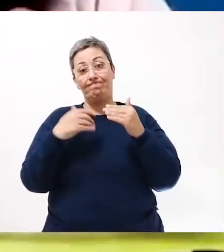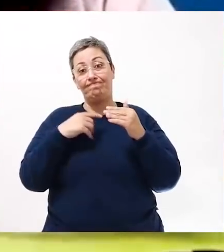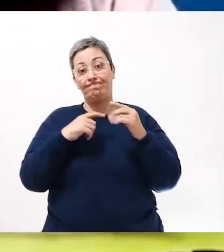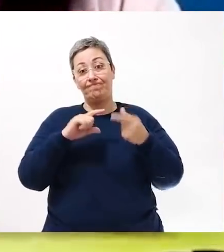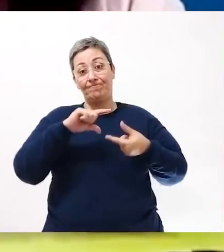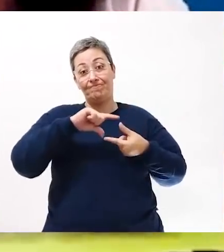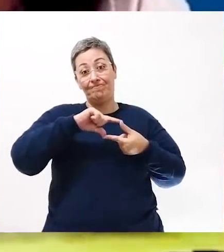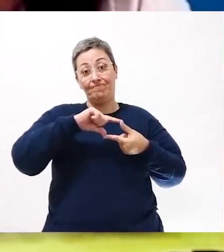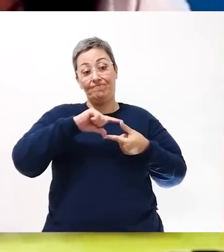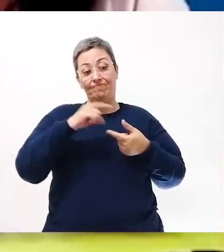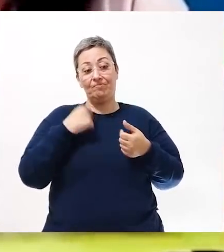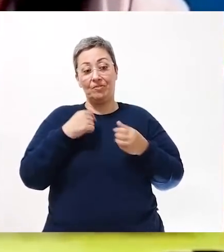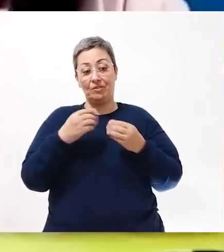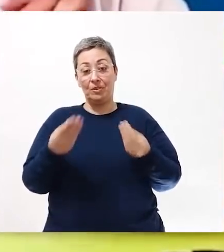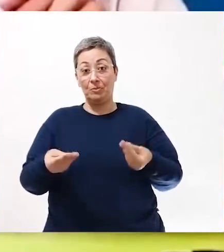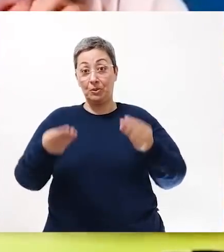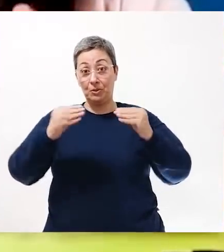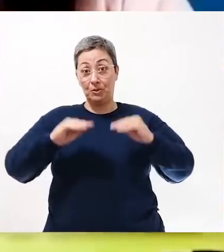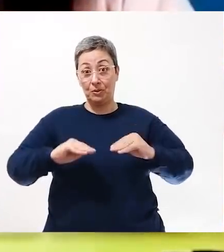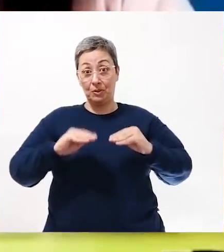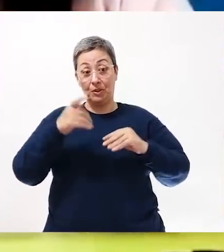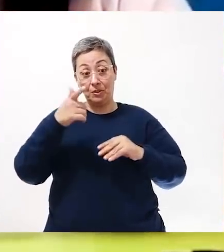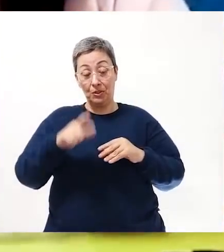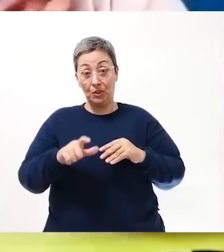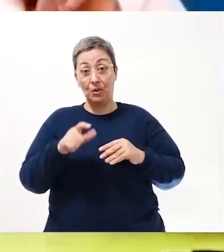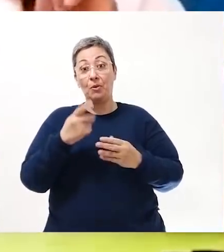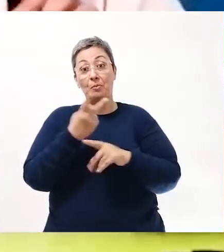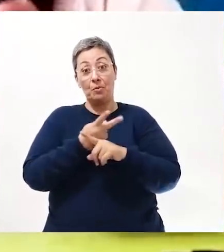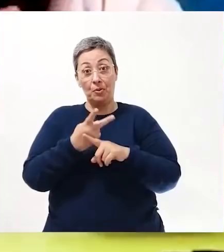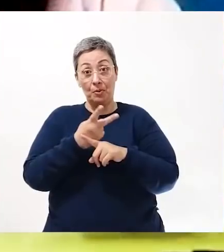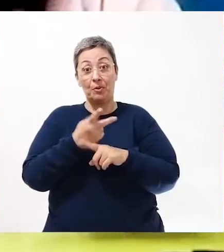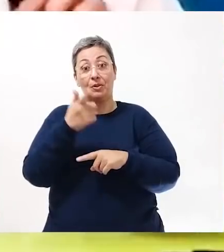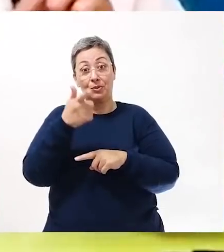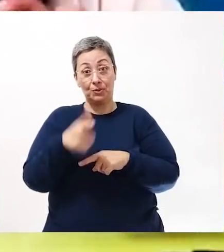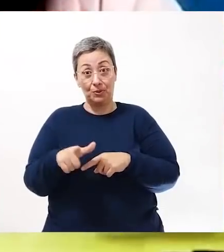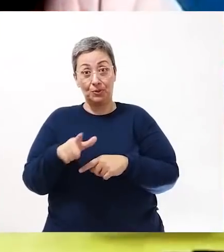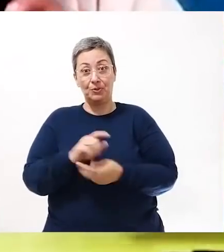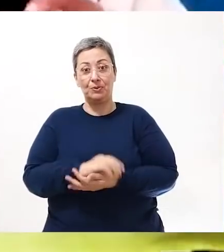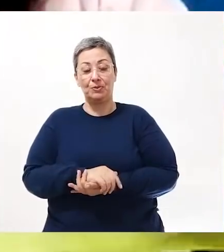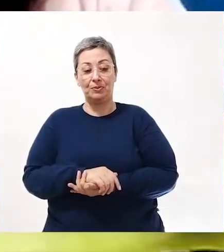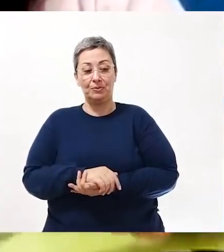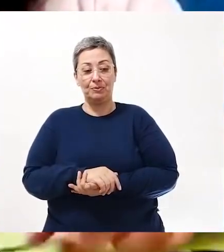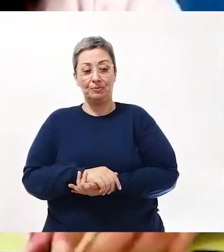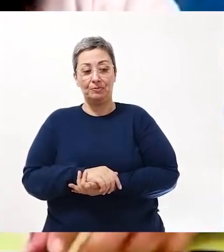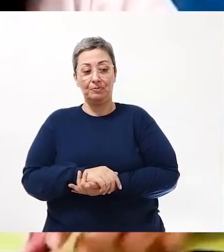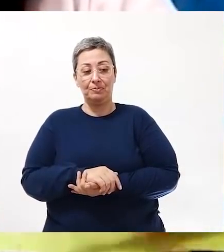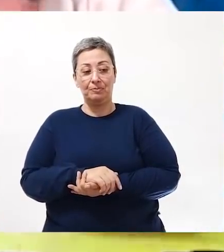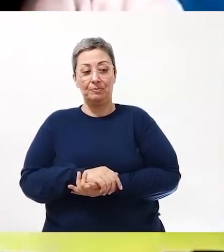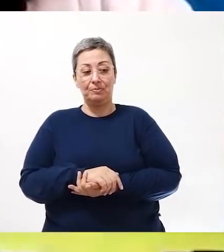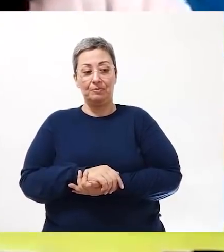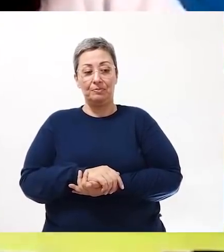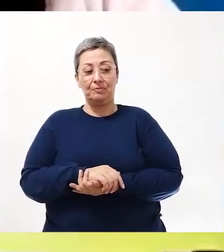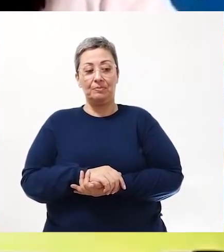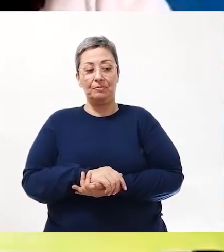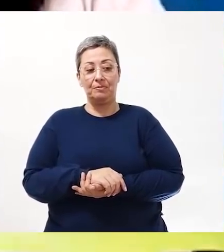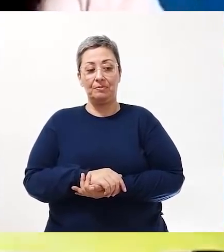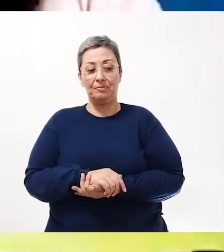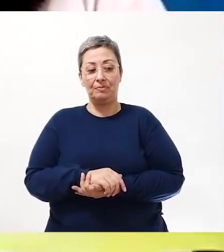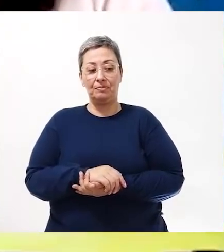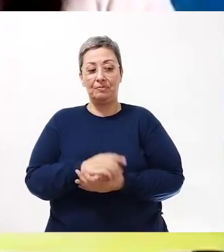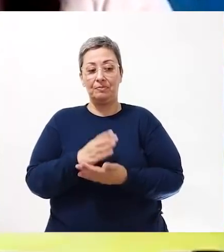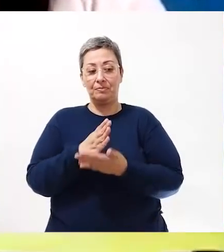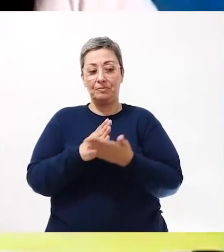cara? Aqui é o quadradinho. Agora eu coloco novamente e vou procurar de novo. Vamos